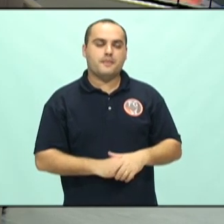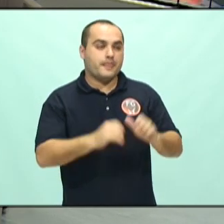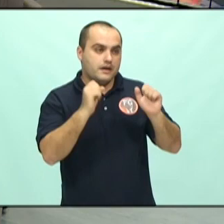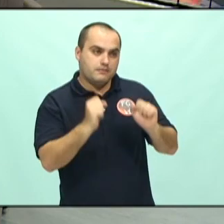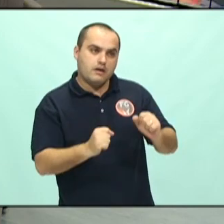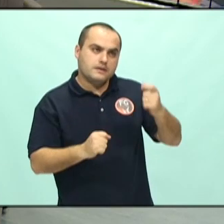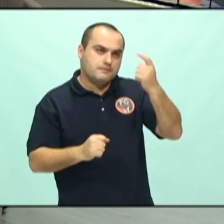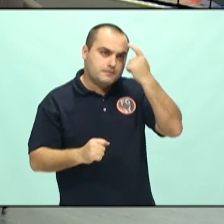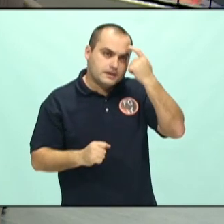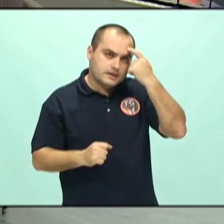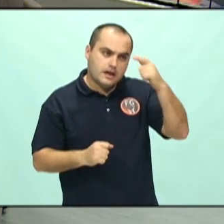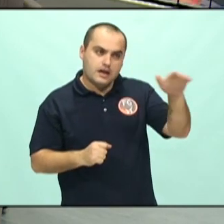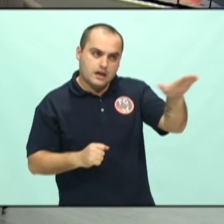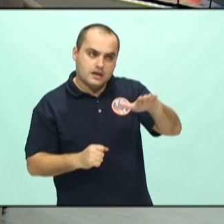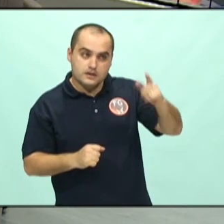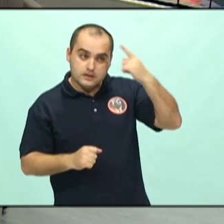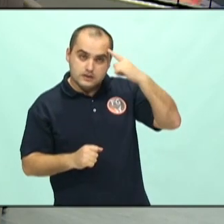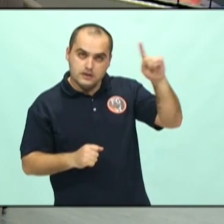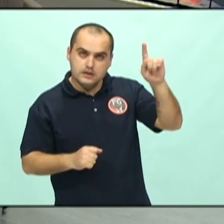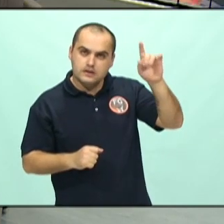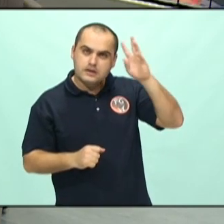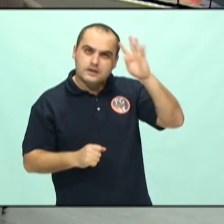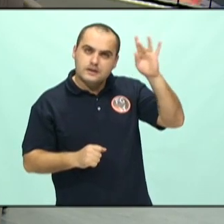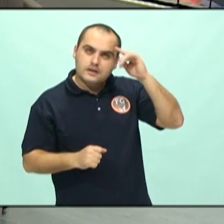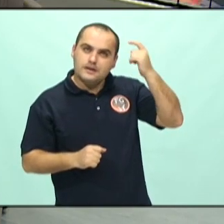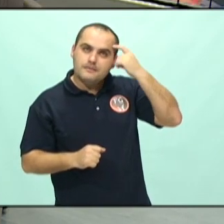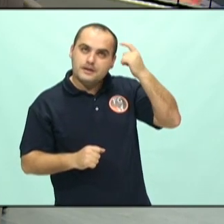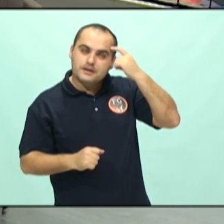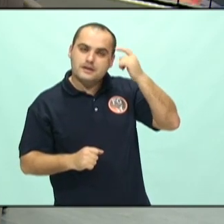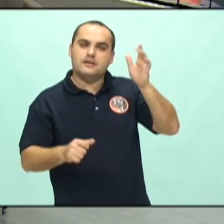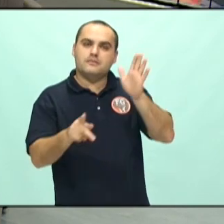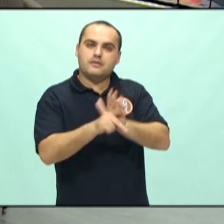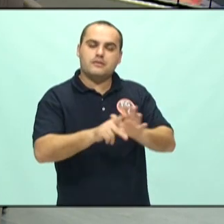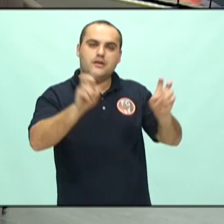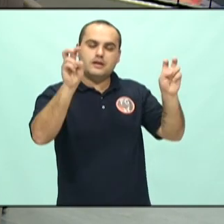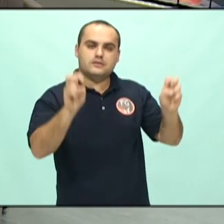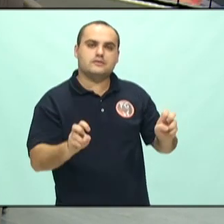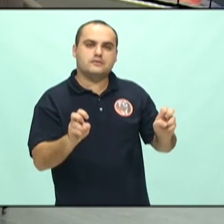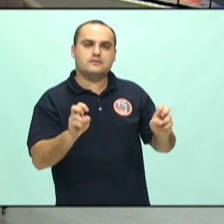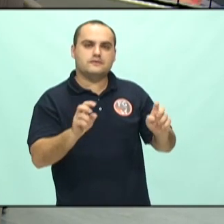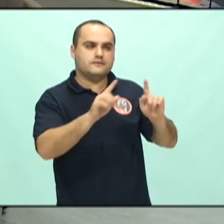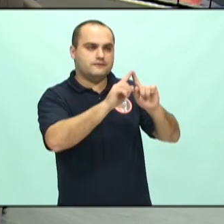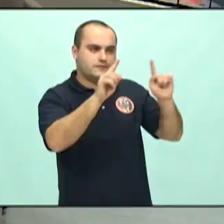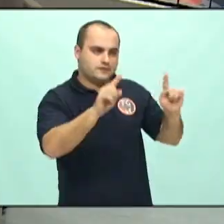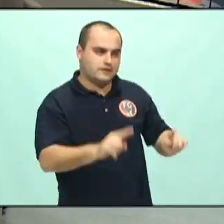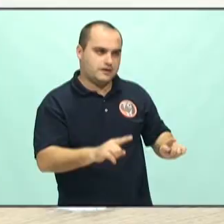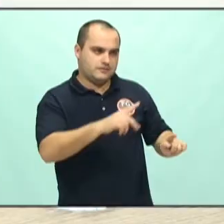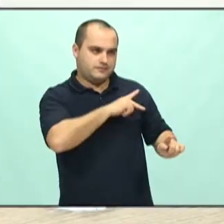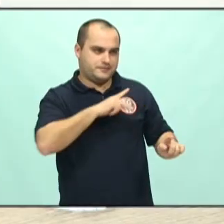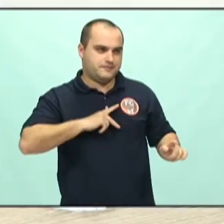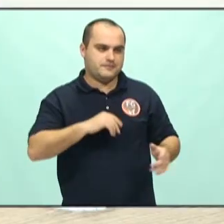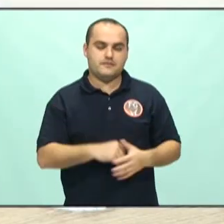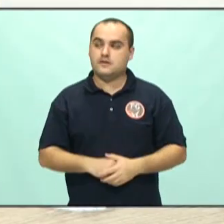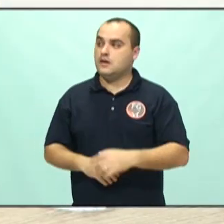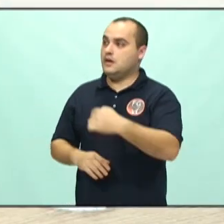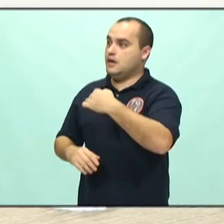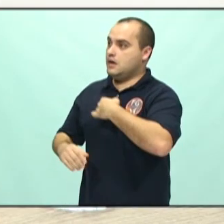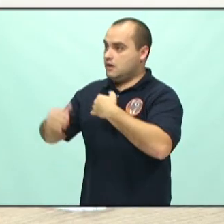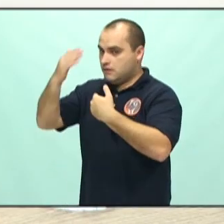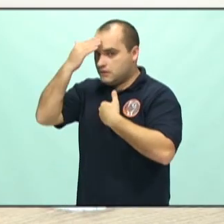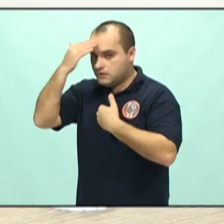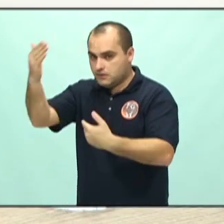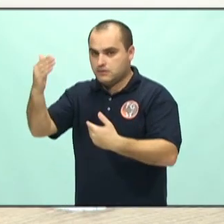refletir nesses dias também, comemorar e refletir a respeito da situação do serviço público. Eu que agradeço, Maurício, obrigado